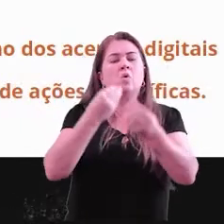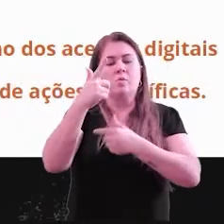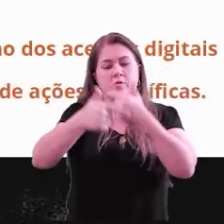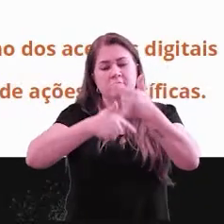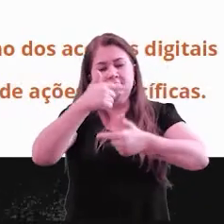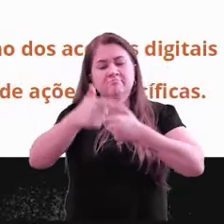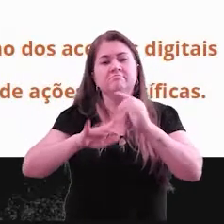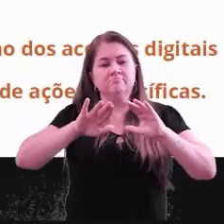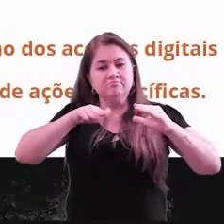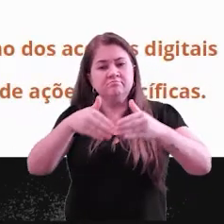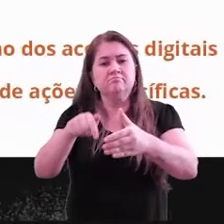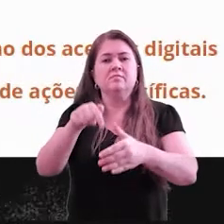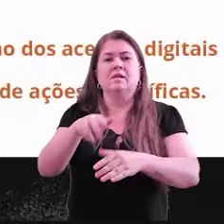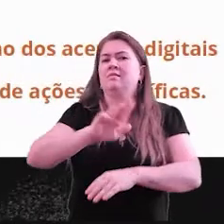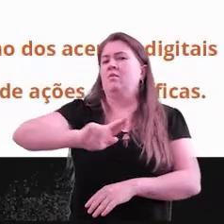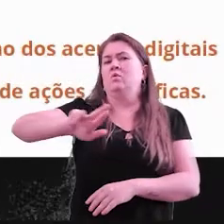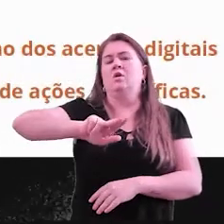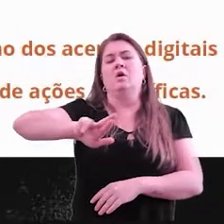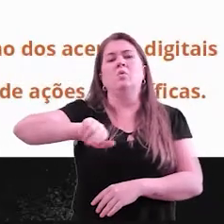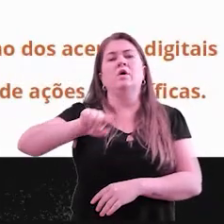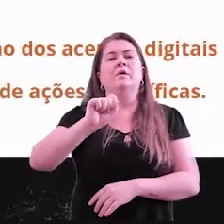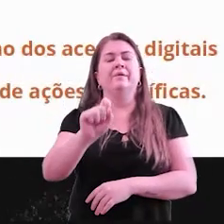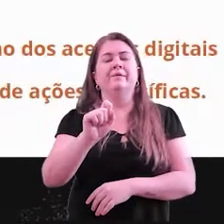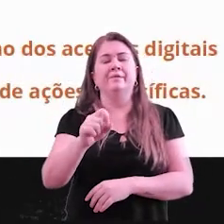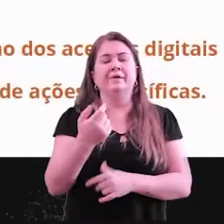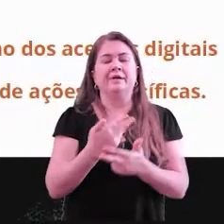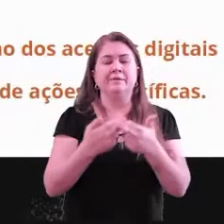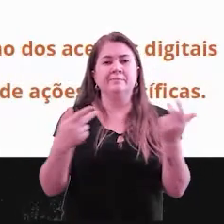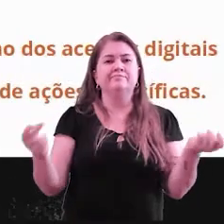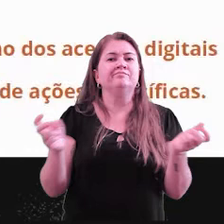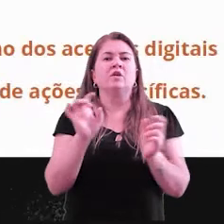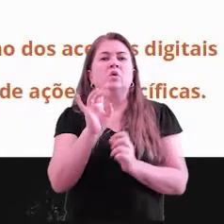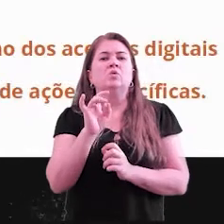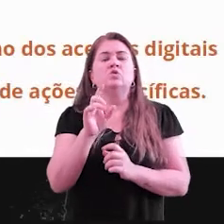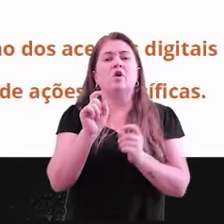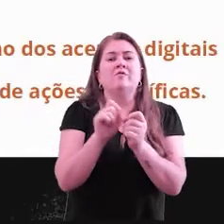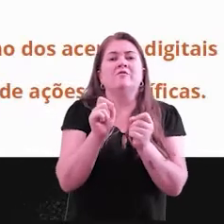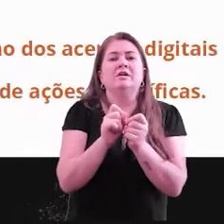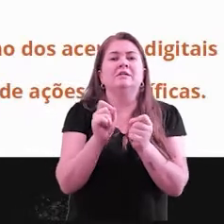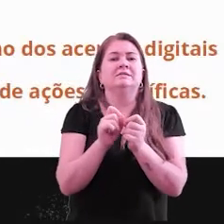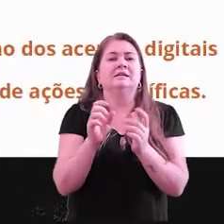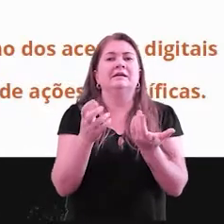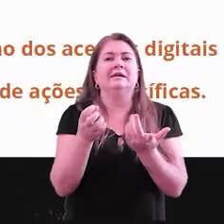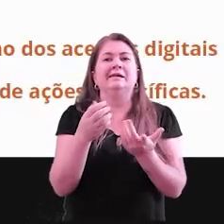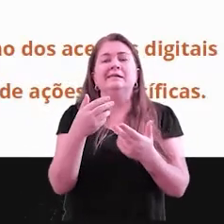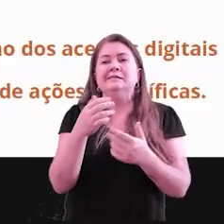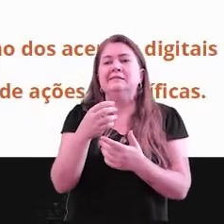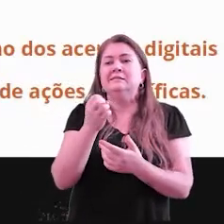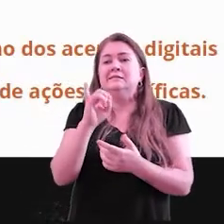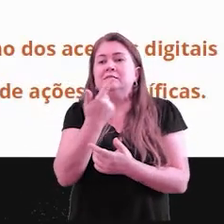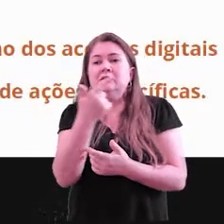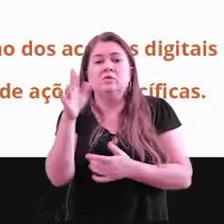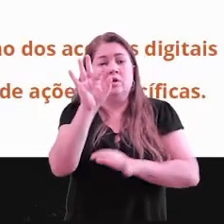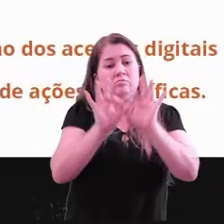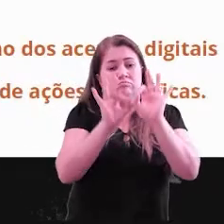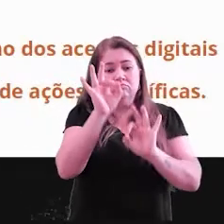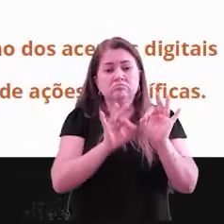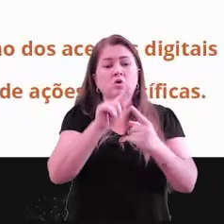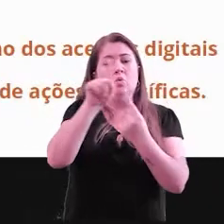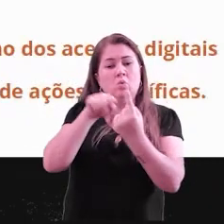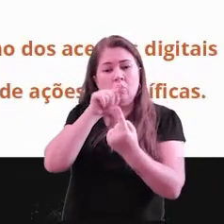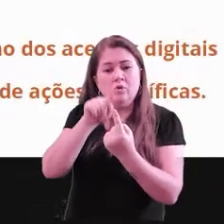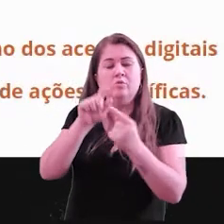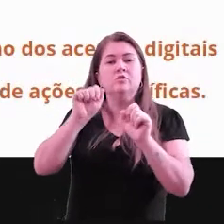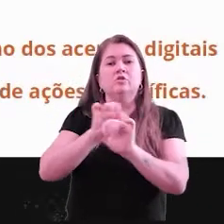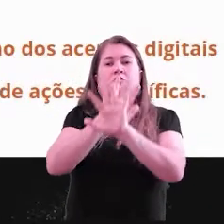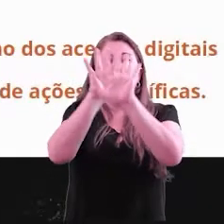é recomendado que se faça sem essa intencionalidade de um objetivo claro, de um planejamento e com